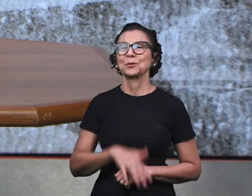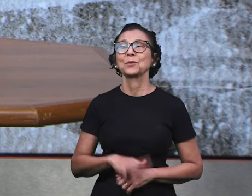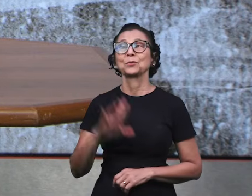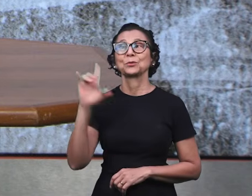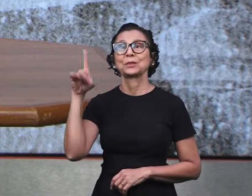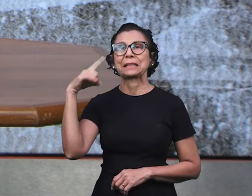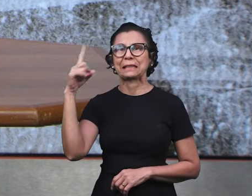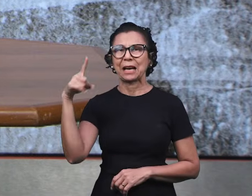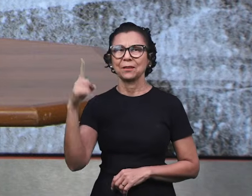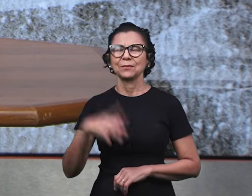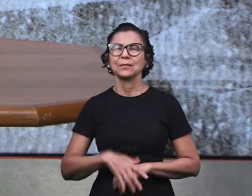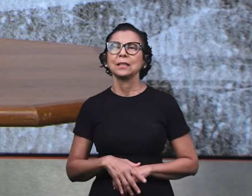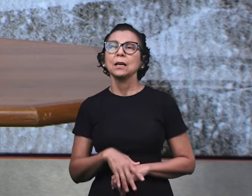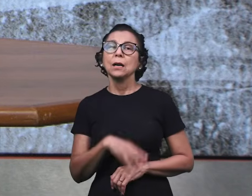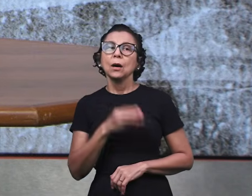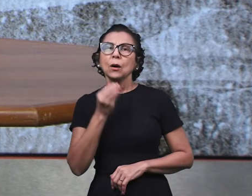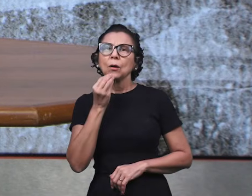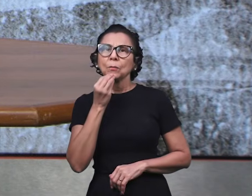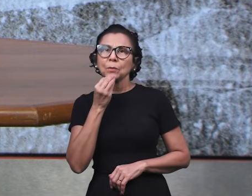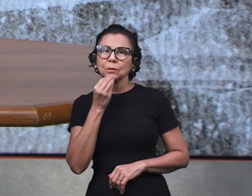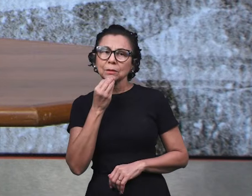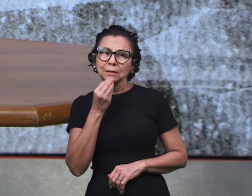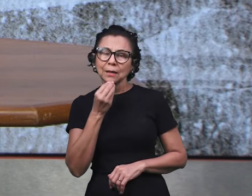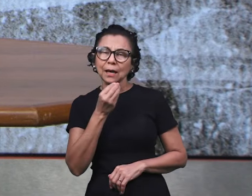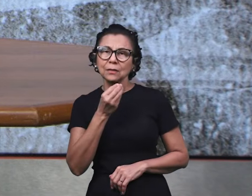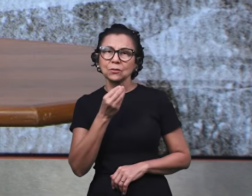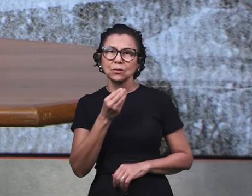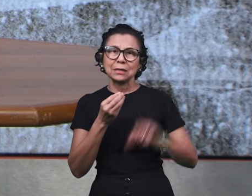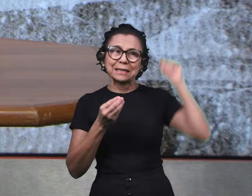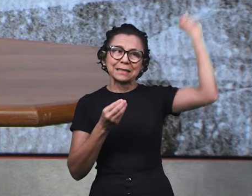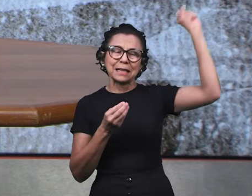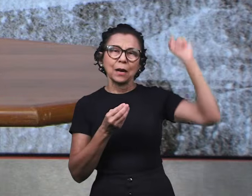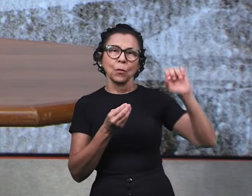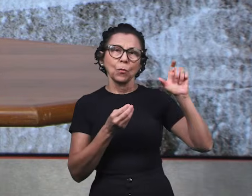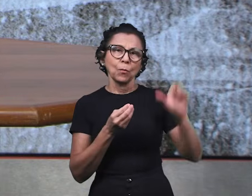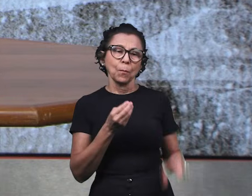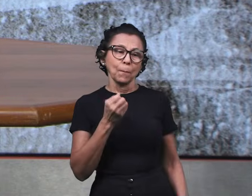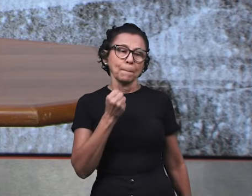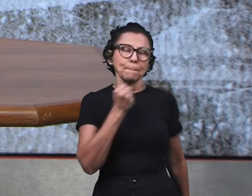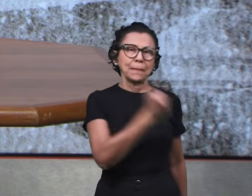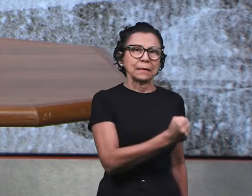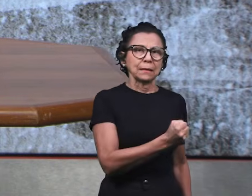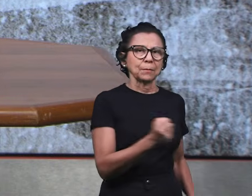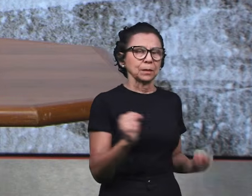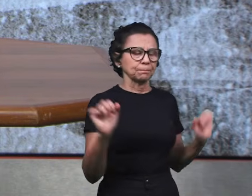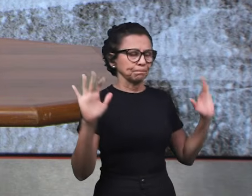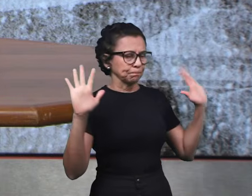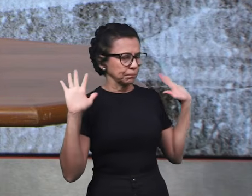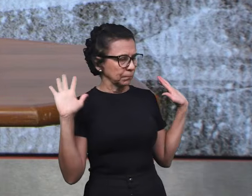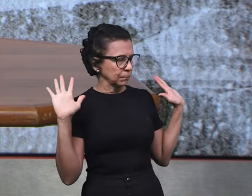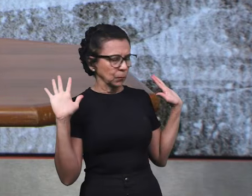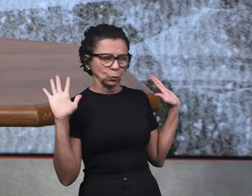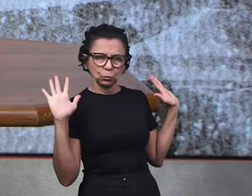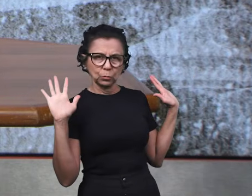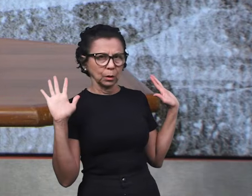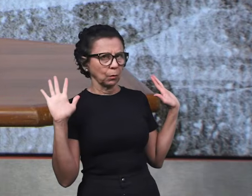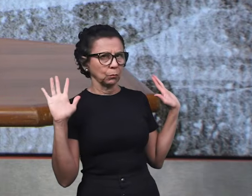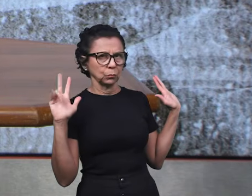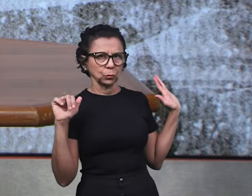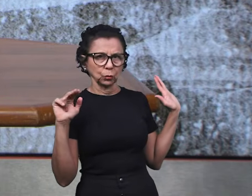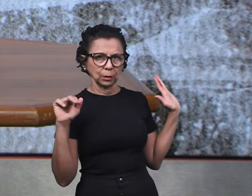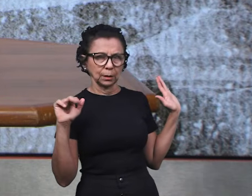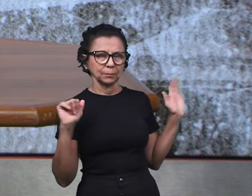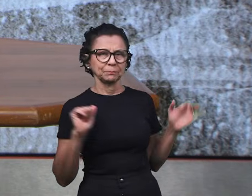a possibilidade de matar Saul, mas ele não levantou a sua mão contra o ungido do Senhor.